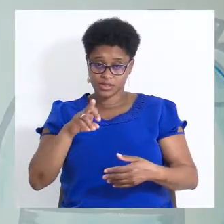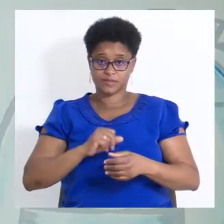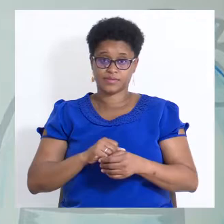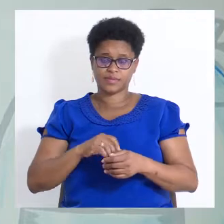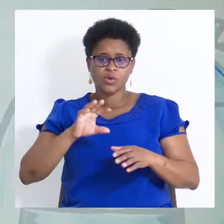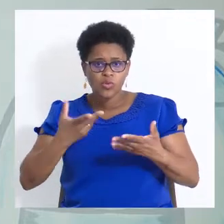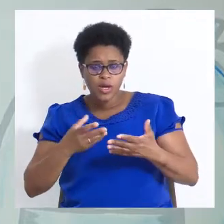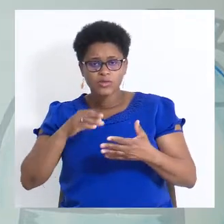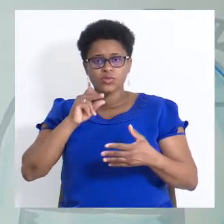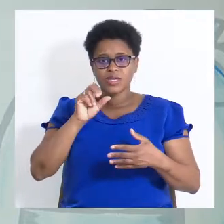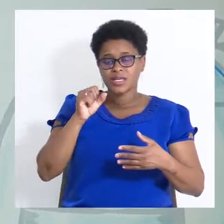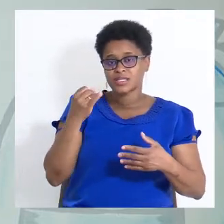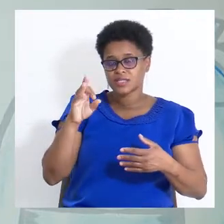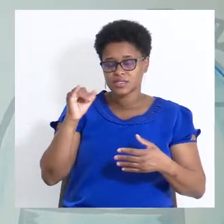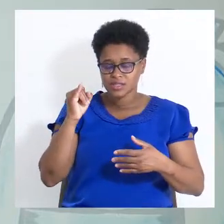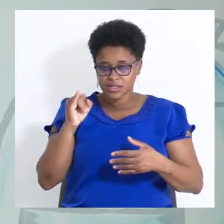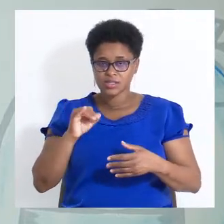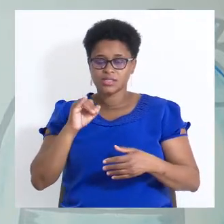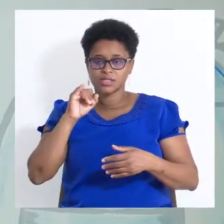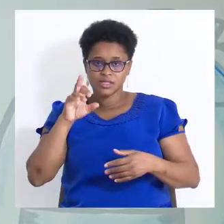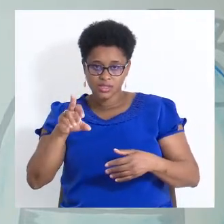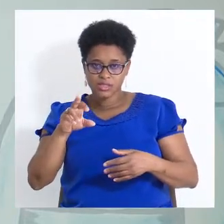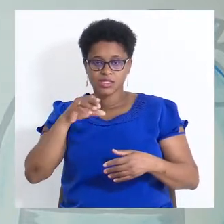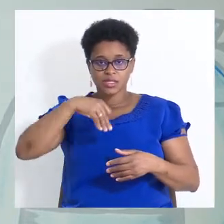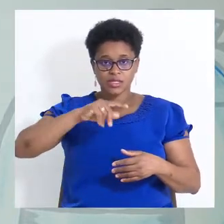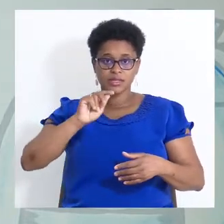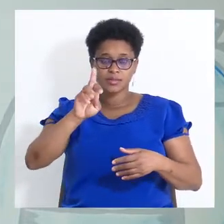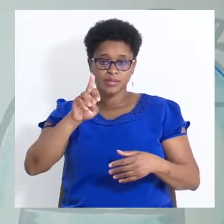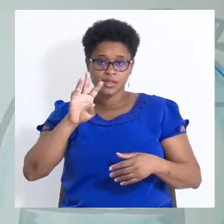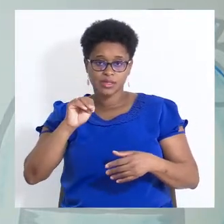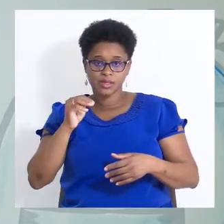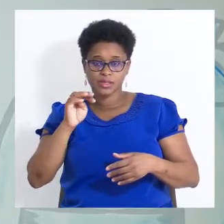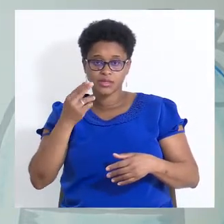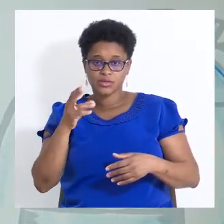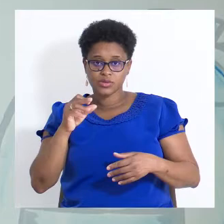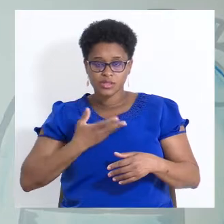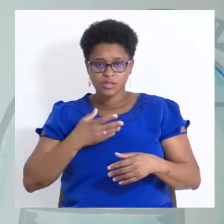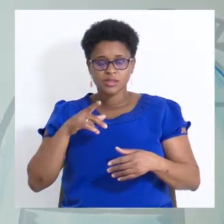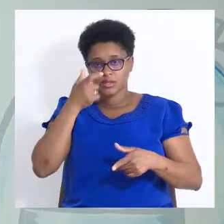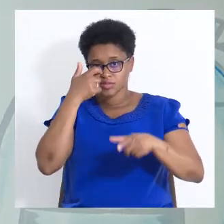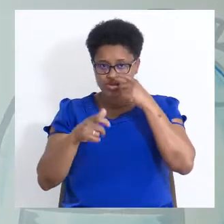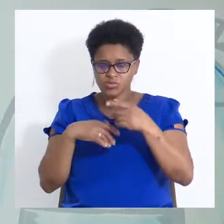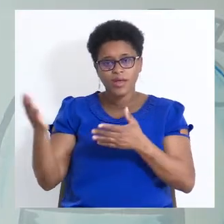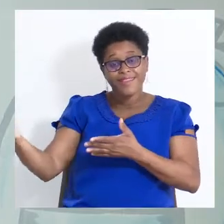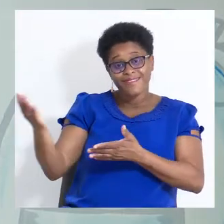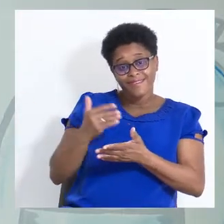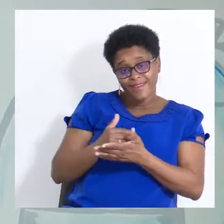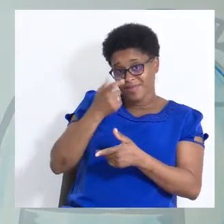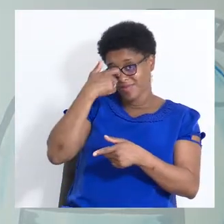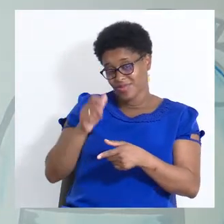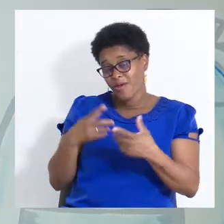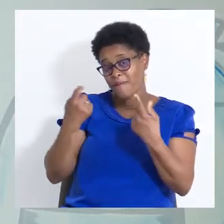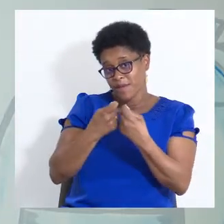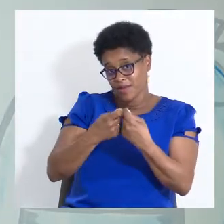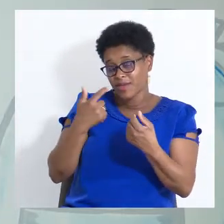Ao persuadir, ao agir no consumidor, traz o consumidor cada vez mais perto